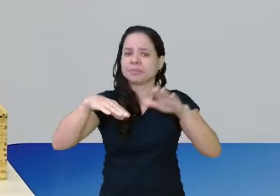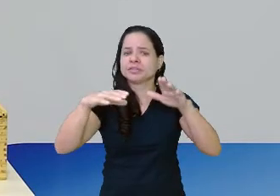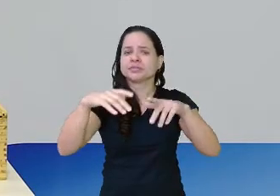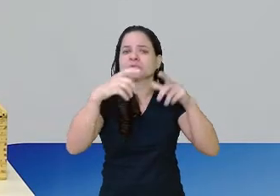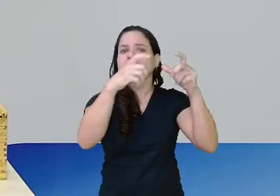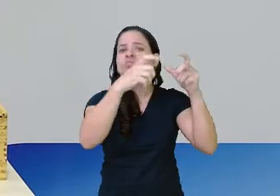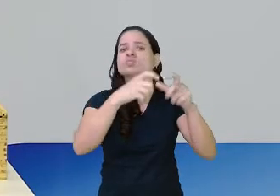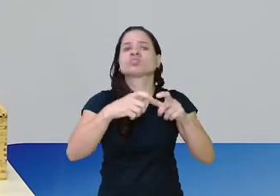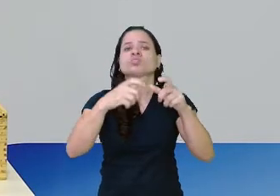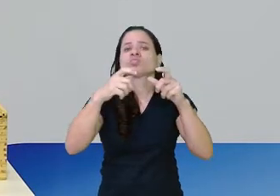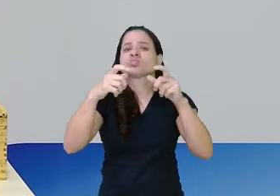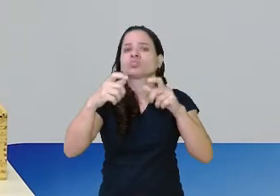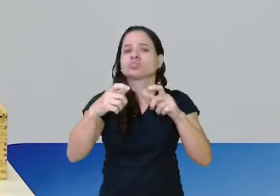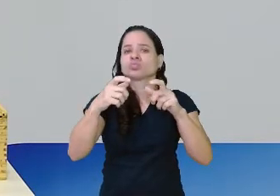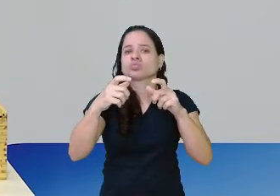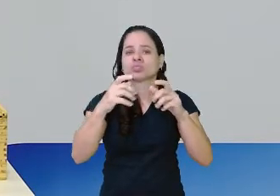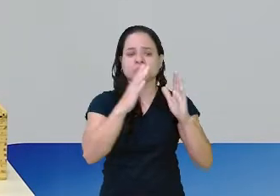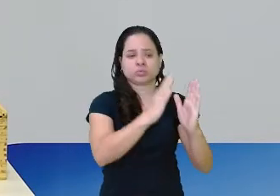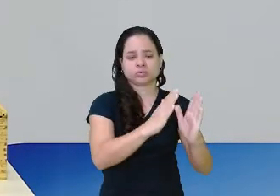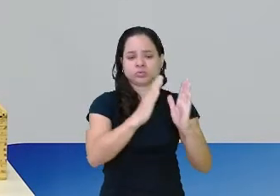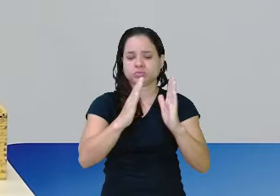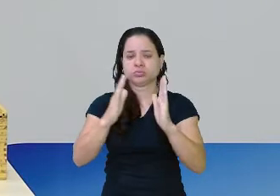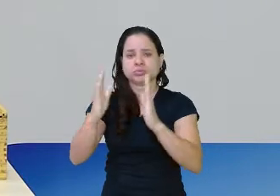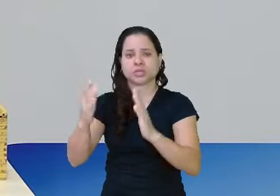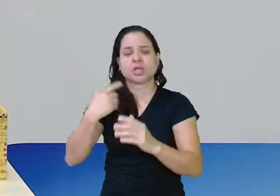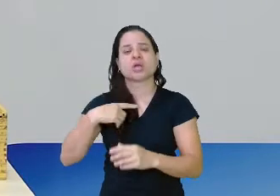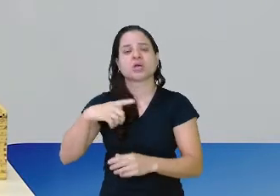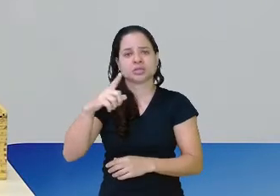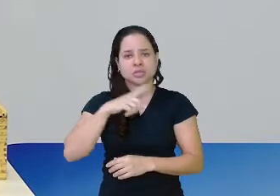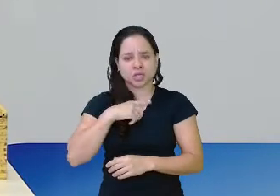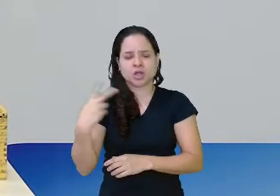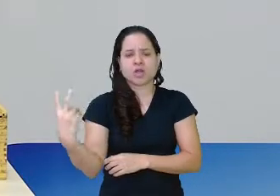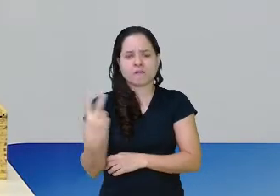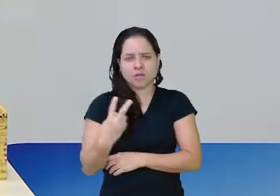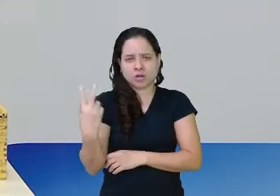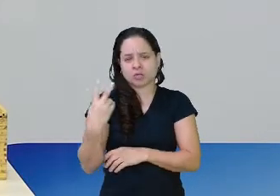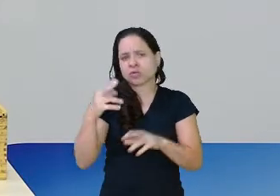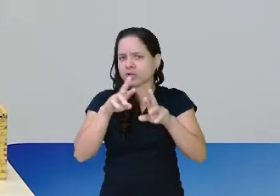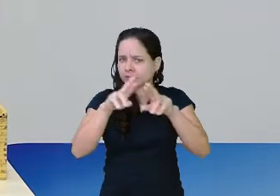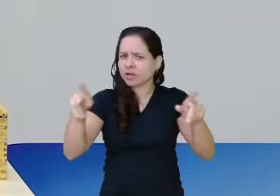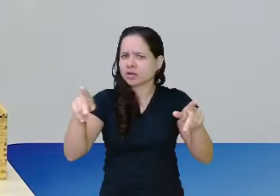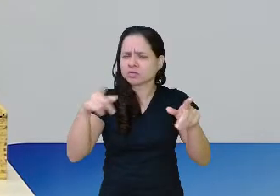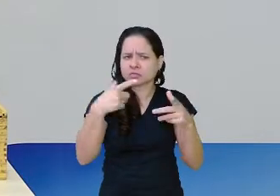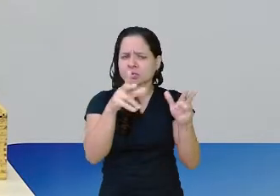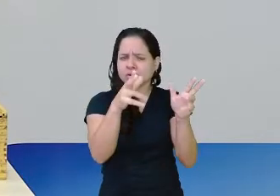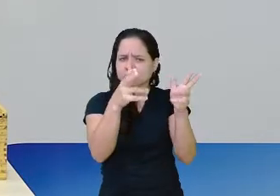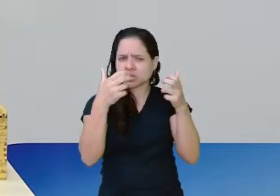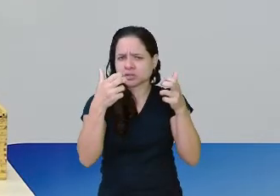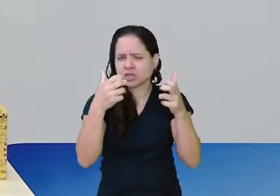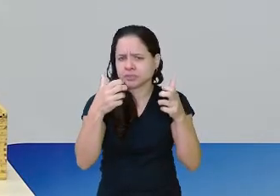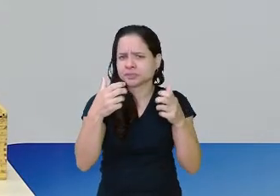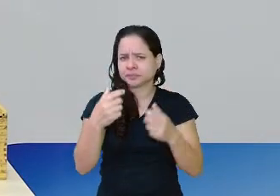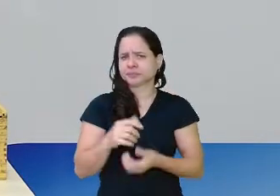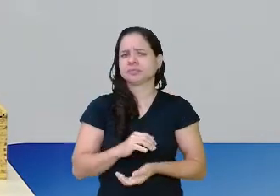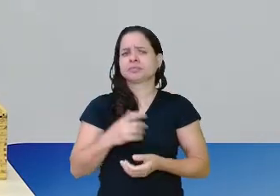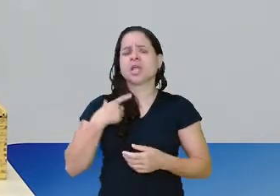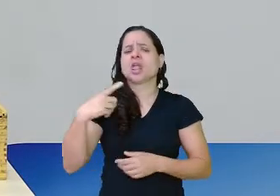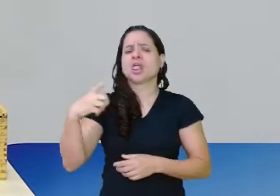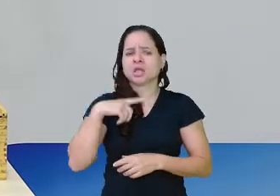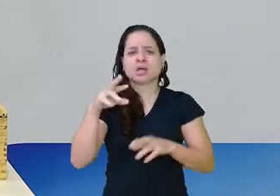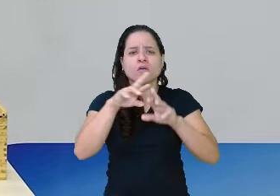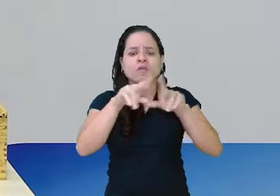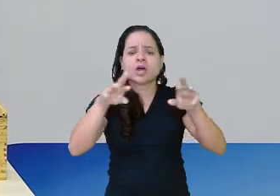que esses algarismos estejam, eu tenho valores diferentes. Você pode prestar atenção. Eu posso ter